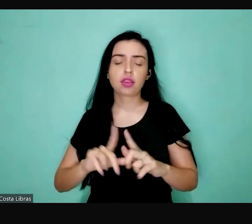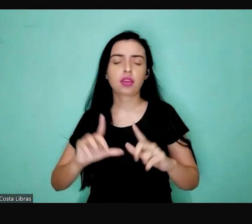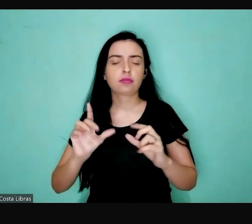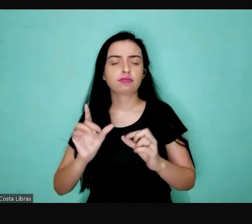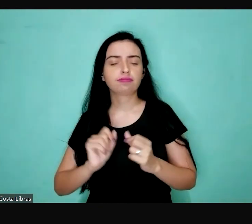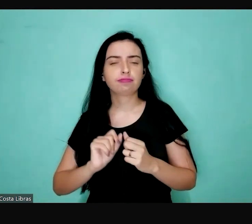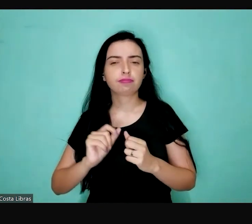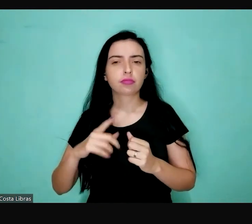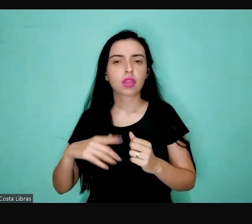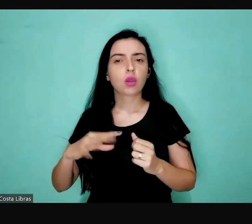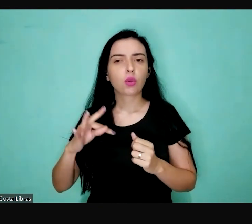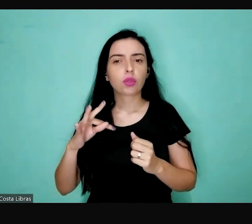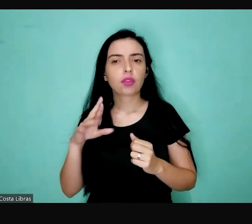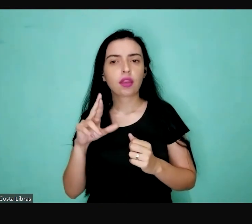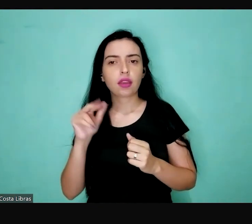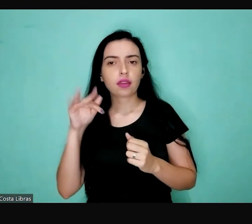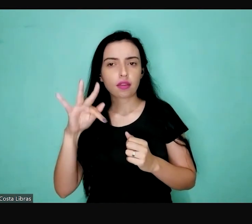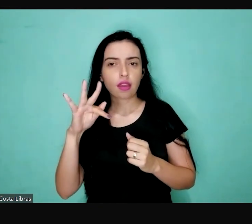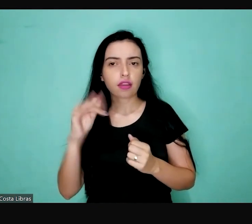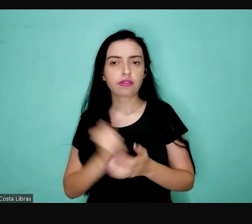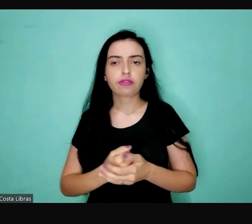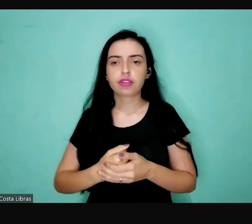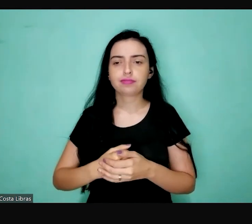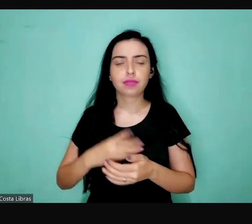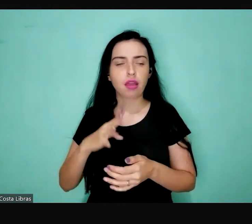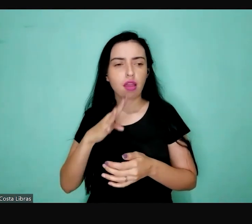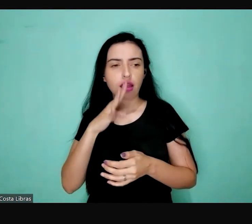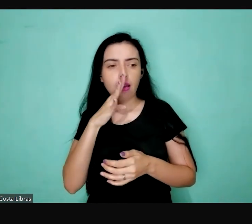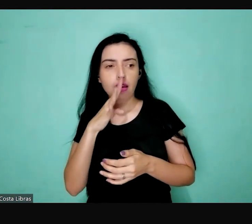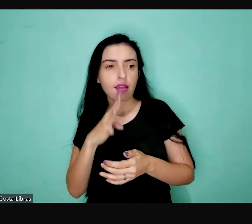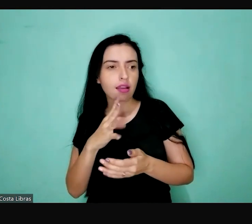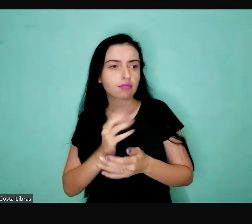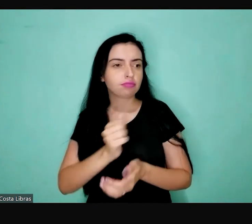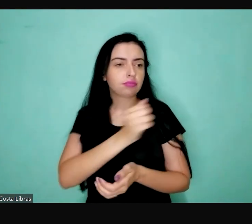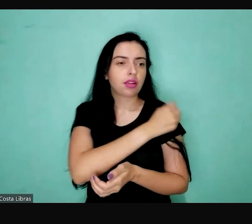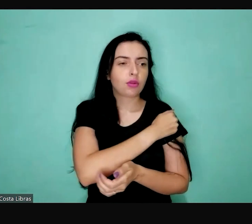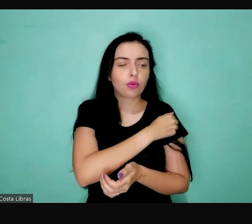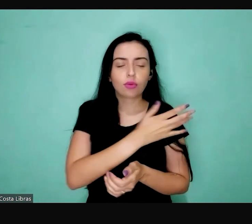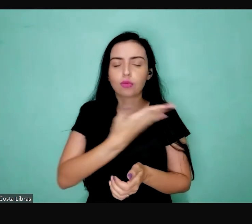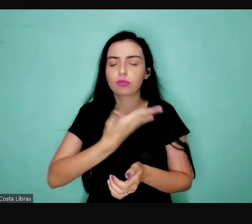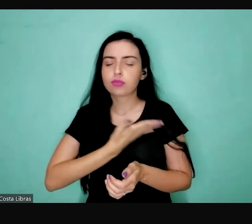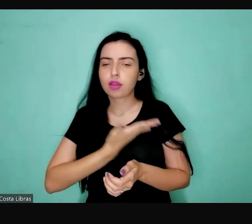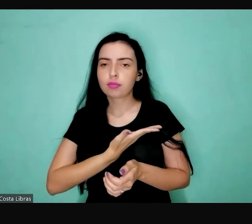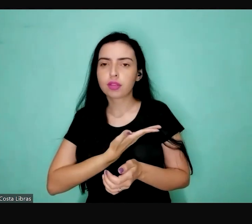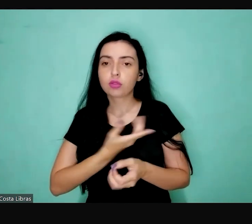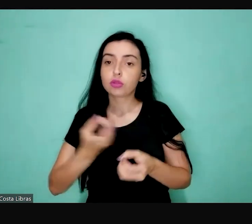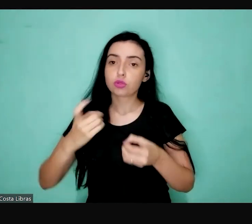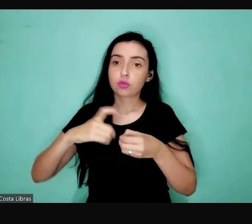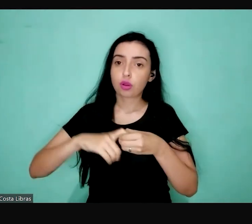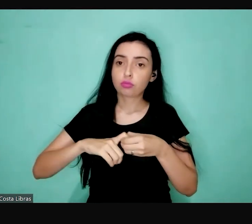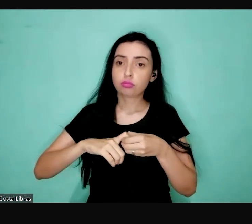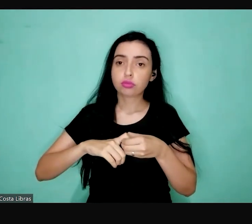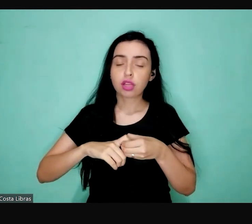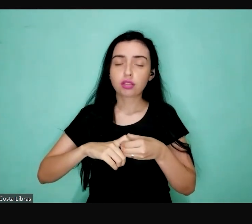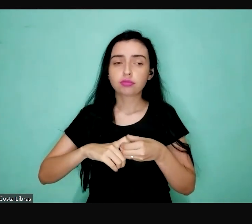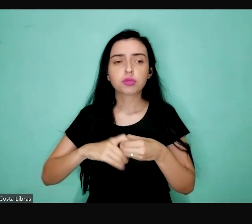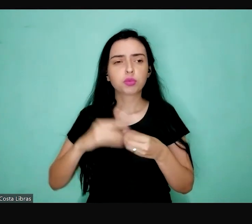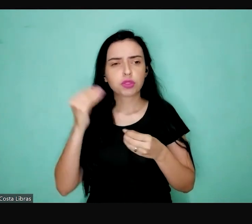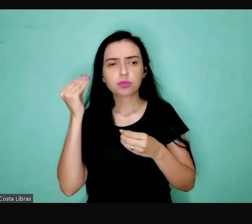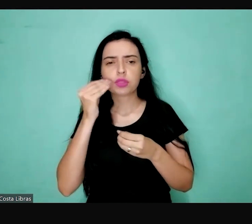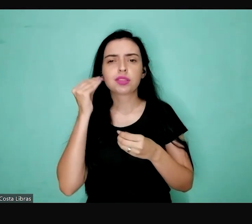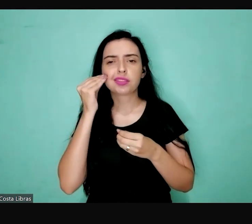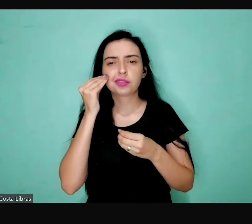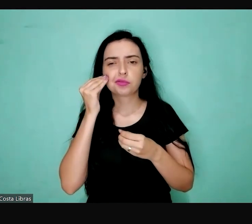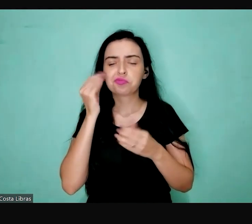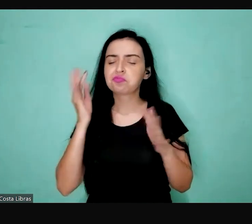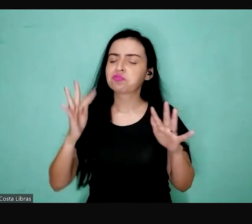seus alunos, aqui estão seus admiradores, seus amigos e colegas. Então, retornar nessas circunstâncias é uma felicidade muito